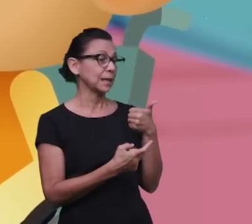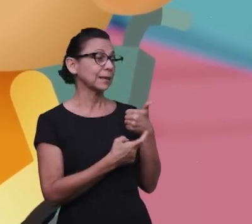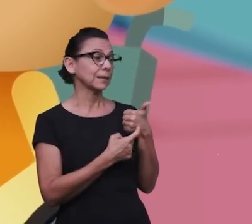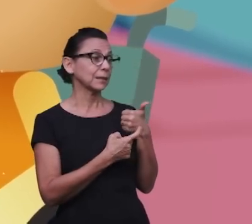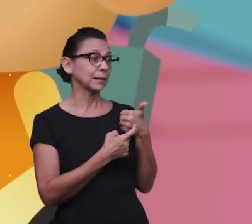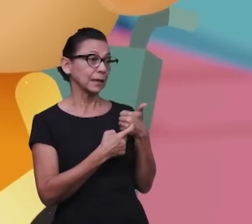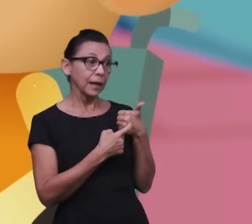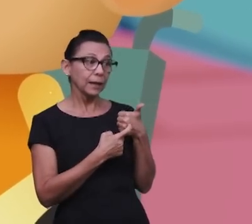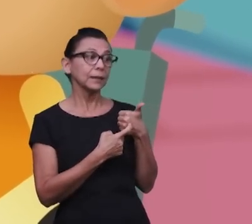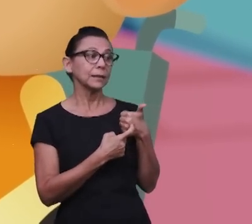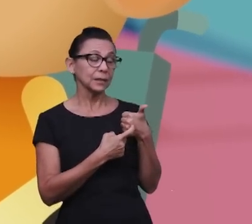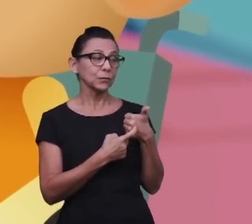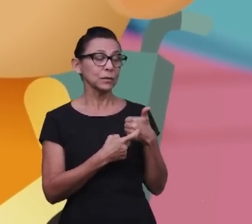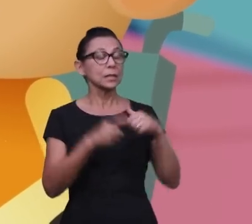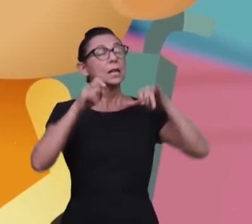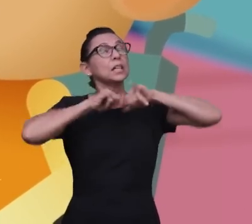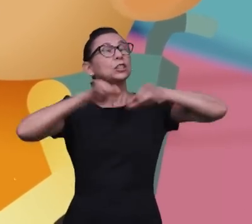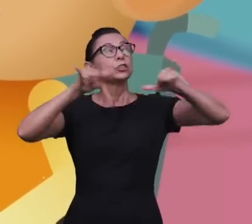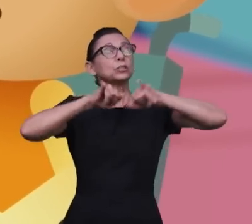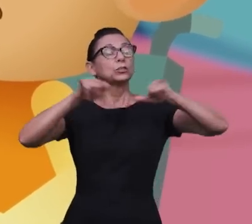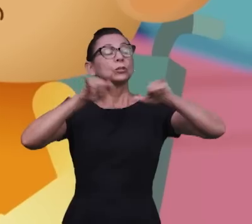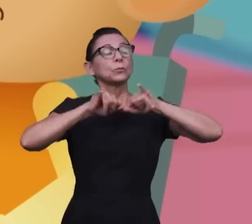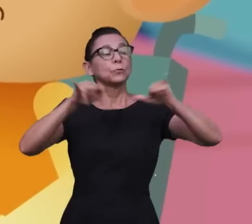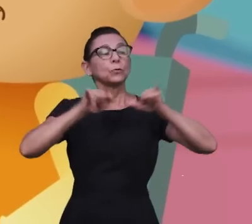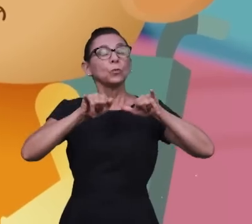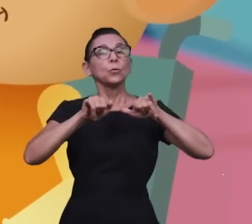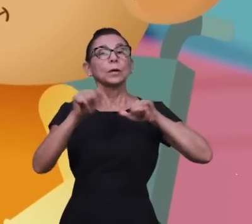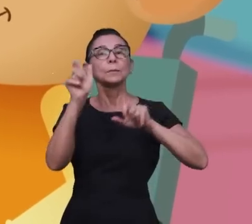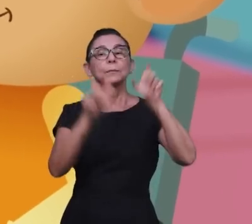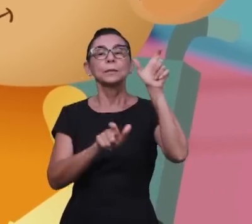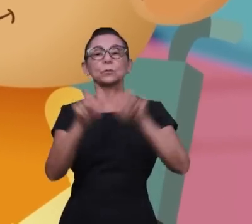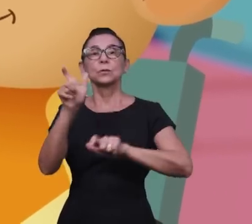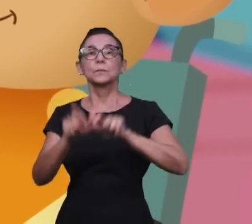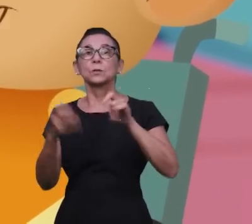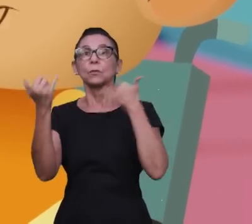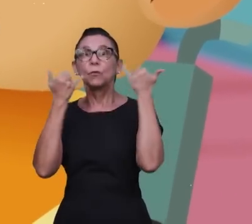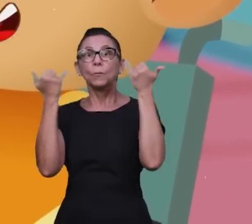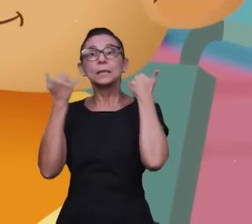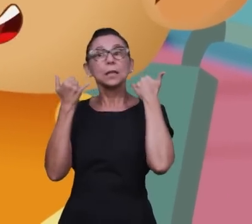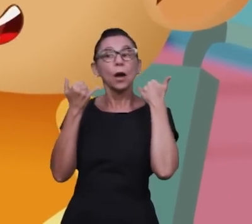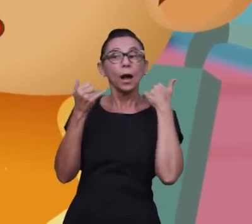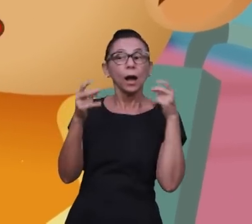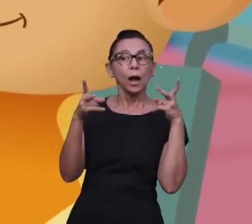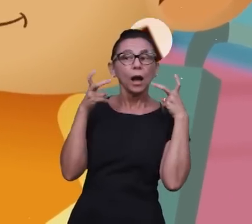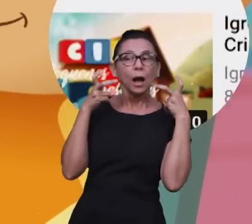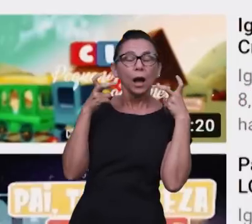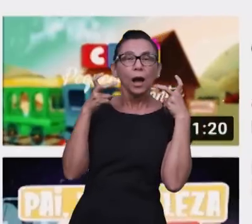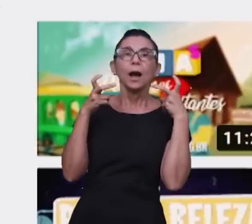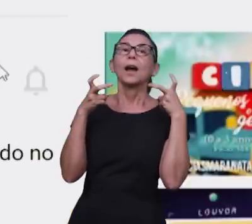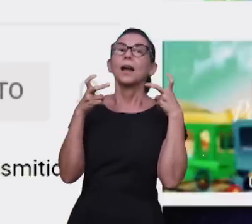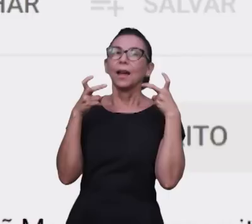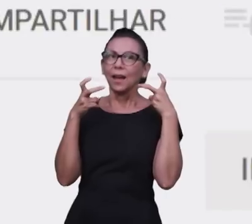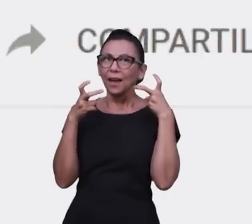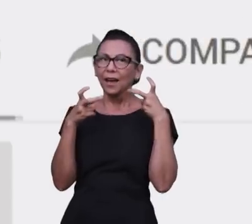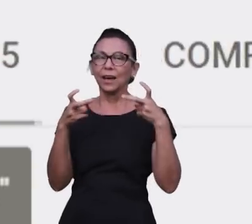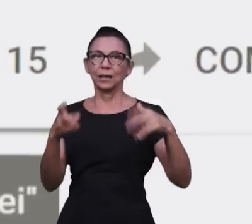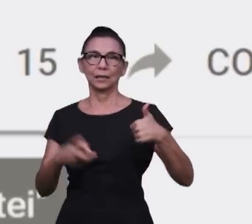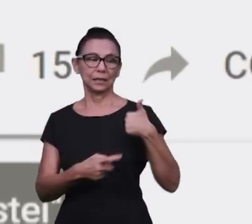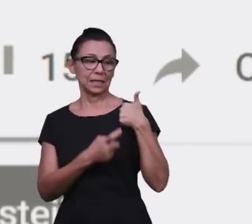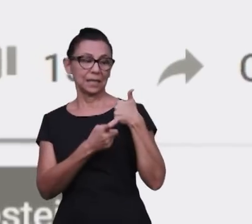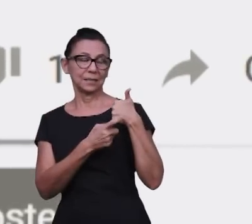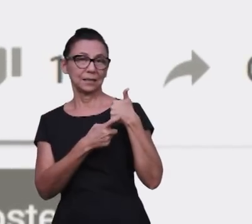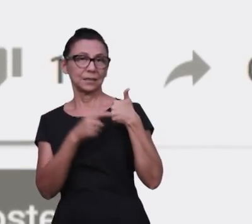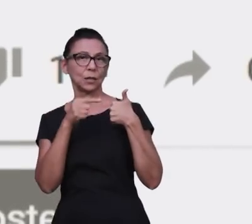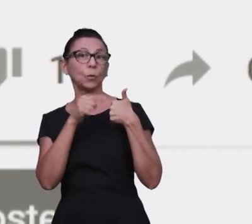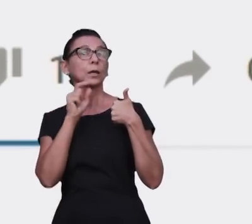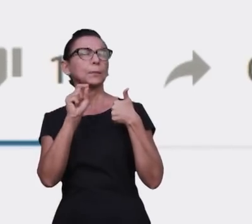no vídeo, você ajuda a divulgá-lo e fazer com que outras pessoas o assistam também? Como assim, Elo? Dar like, que é esse sinal de